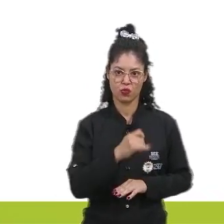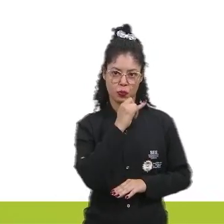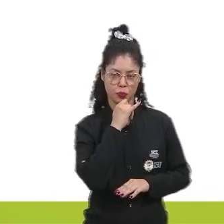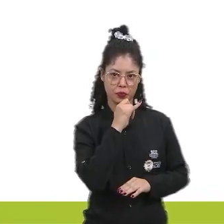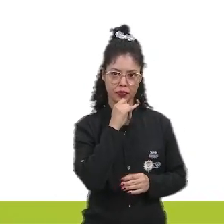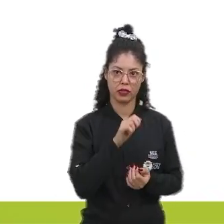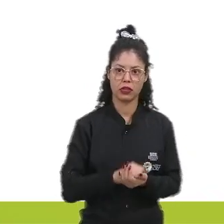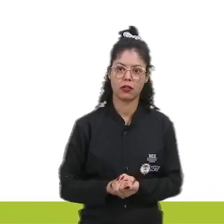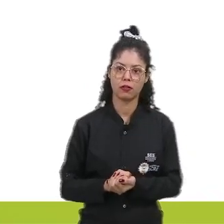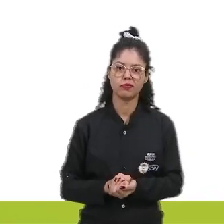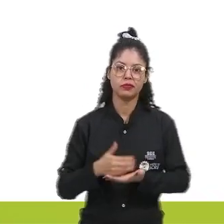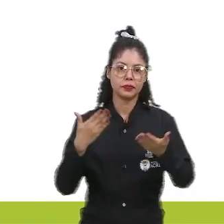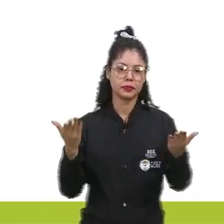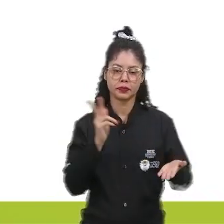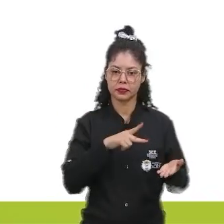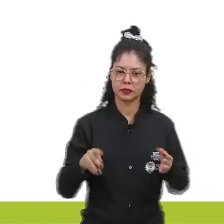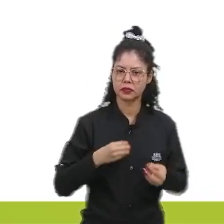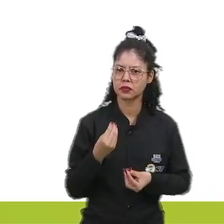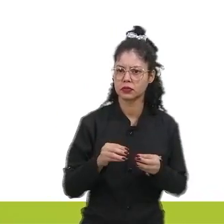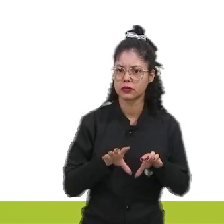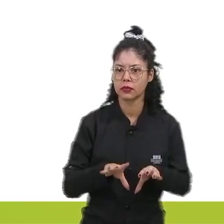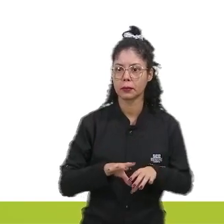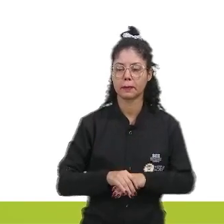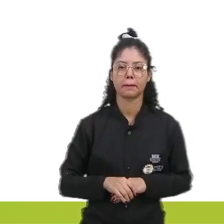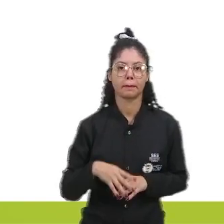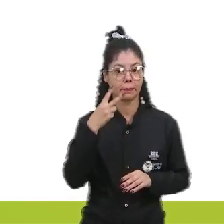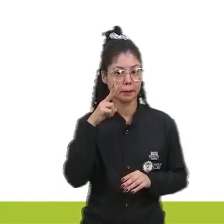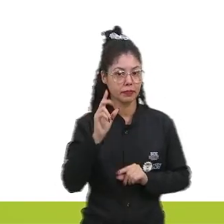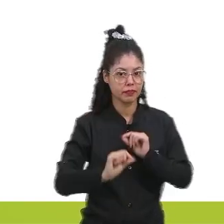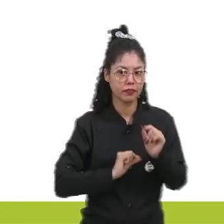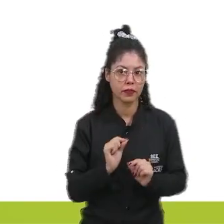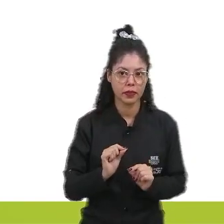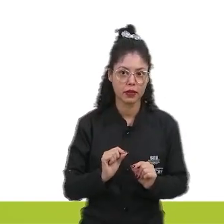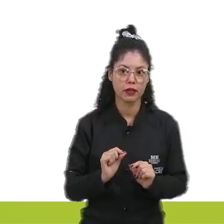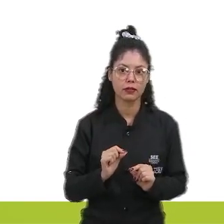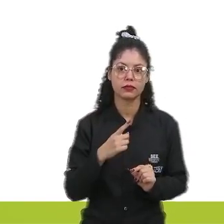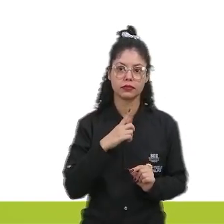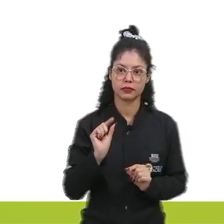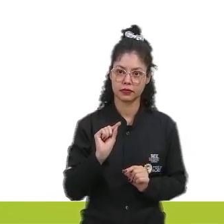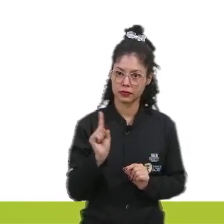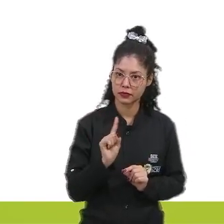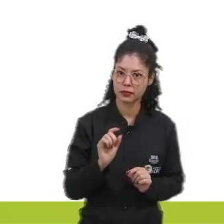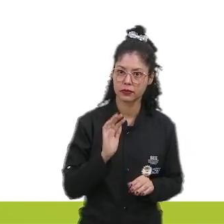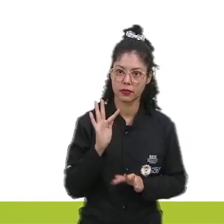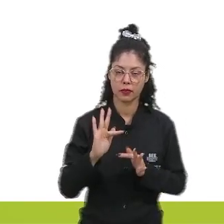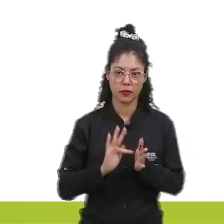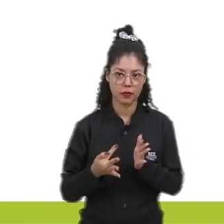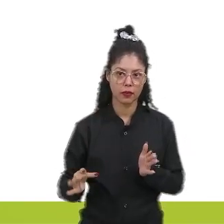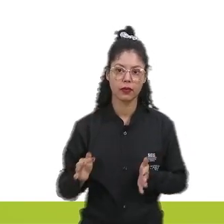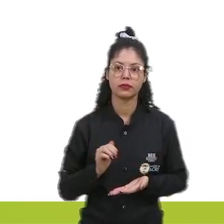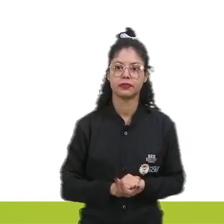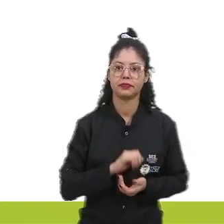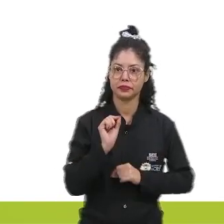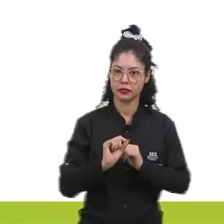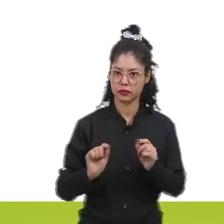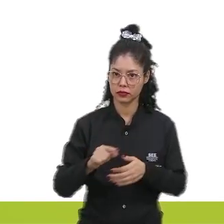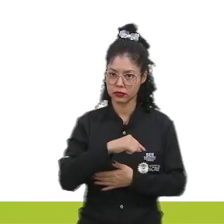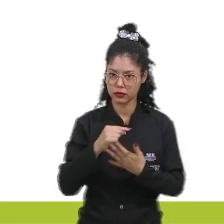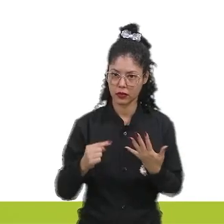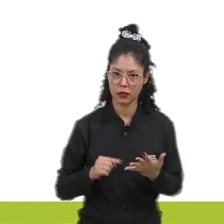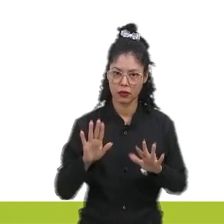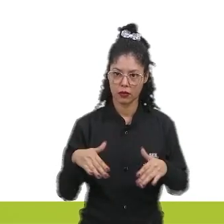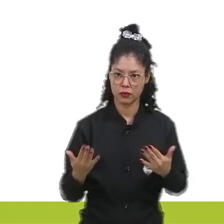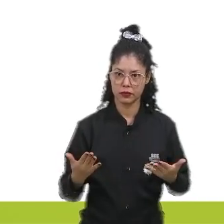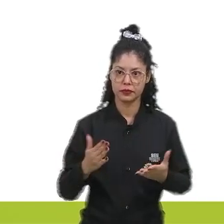exemplos e contra-exemplos, né? Professor, como assim, professor? A gente vai verificar o que é o que não é uma função, tá bom? E que tipo de funções são